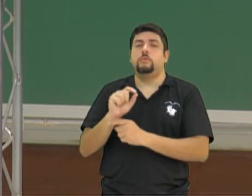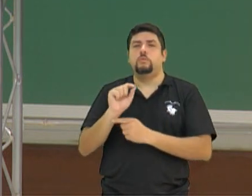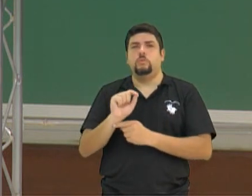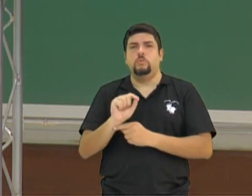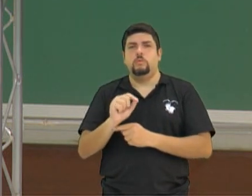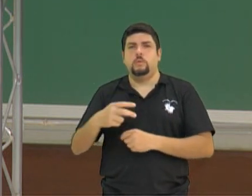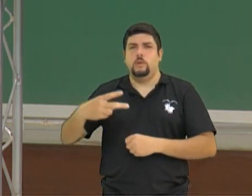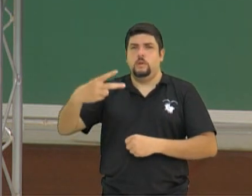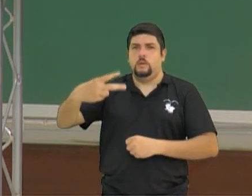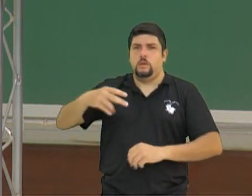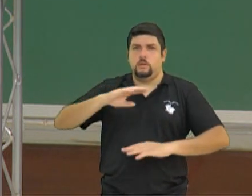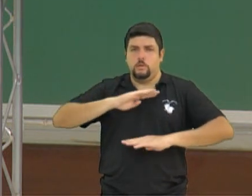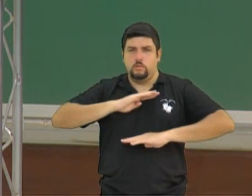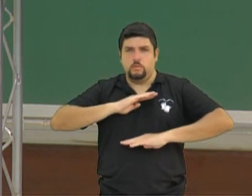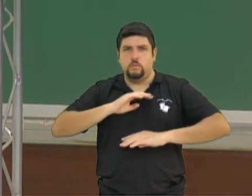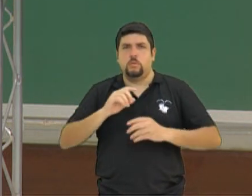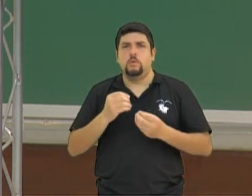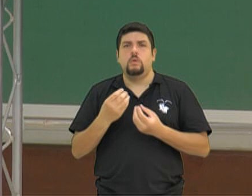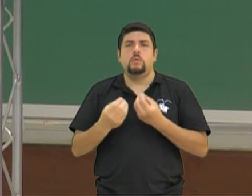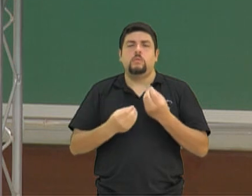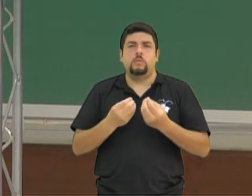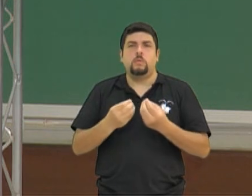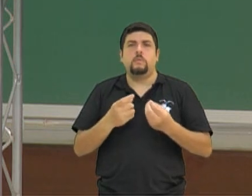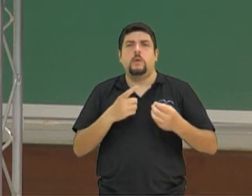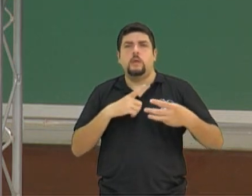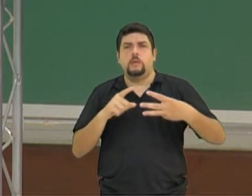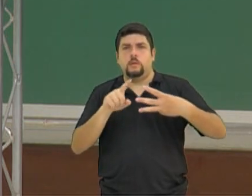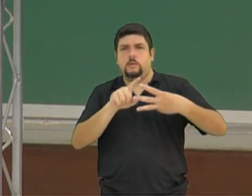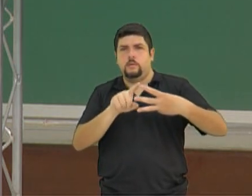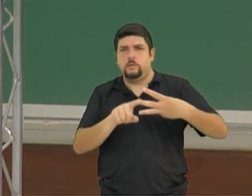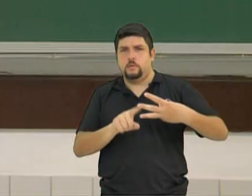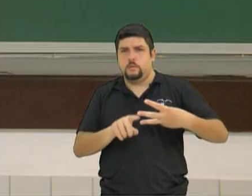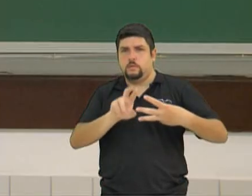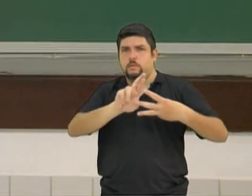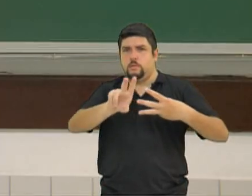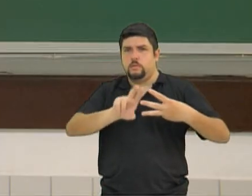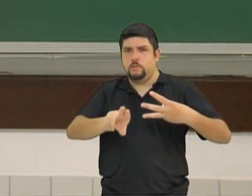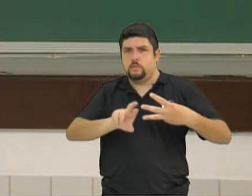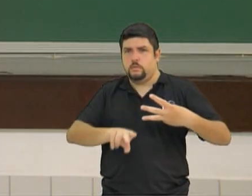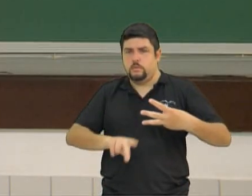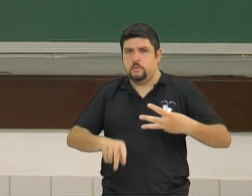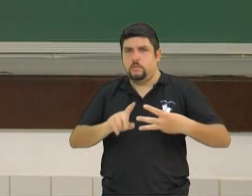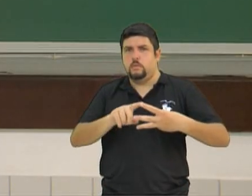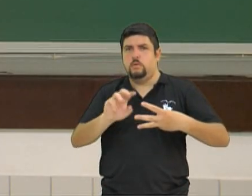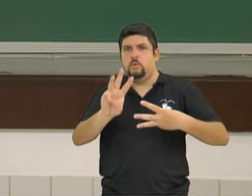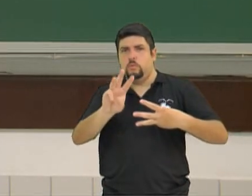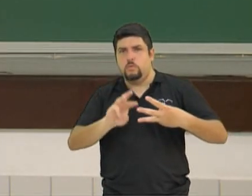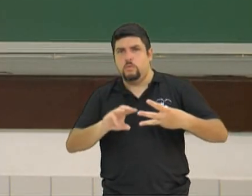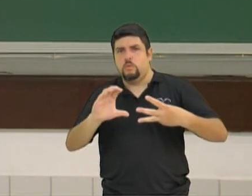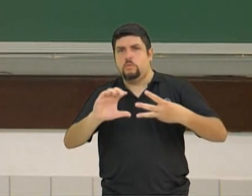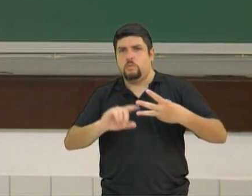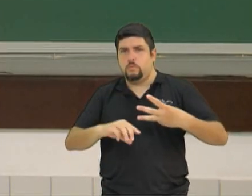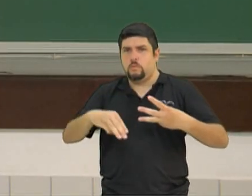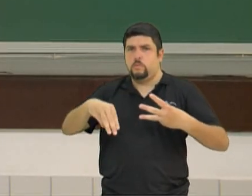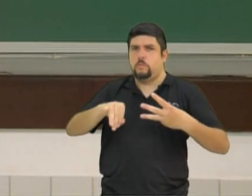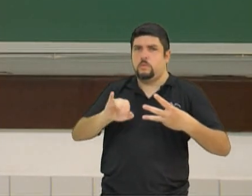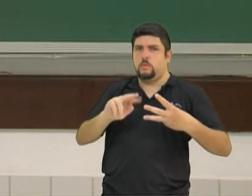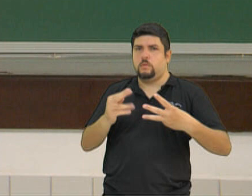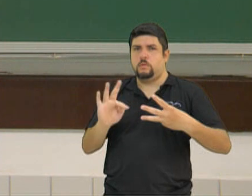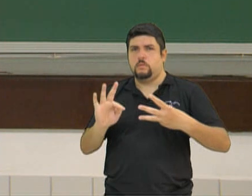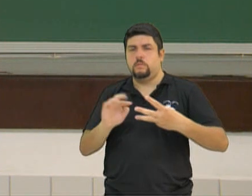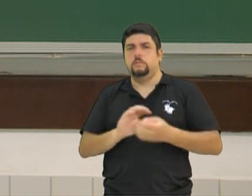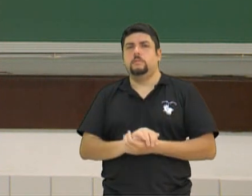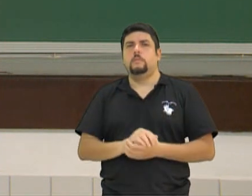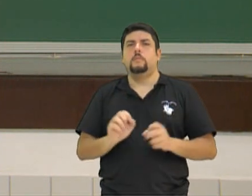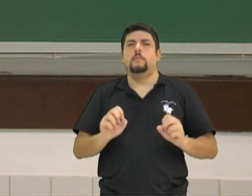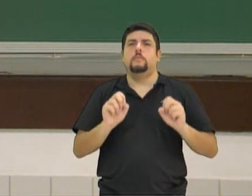segunda condicional com essas diferentes possibilidades, né? Do would, could or might. Beleza? Foi isso que a